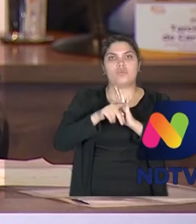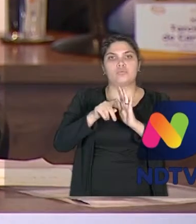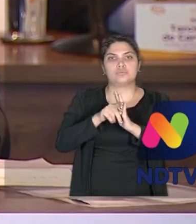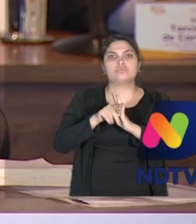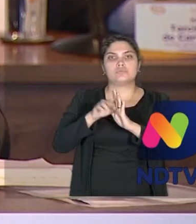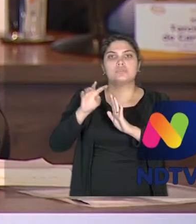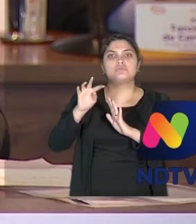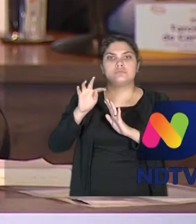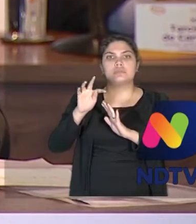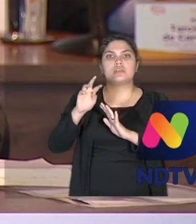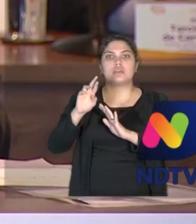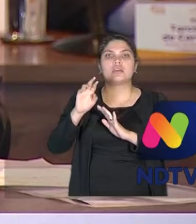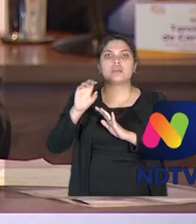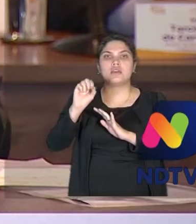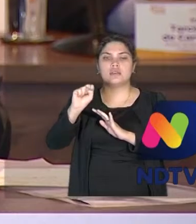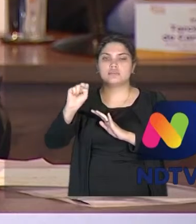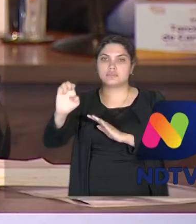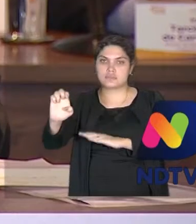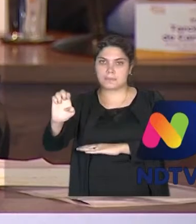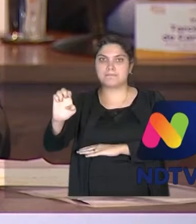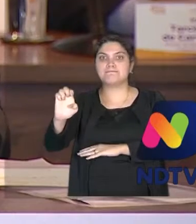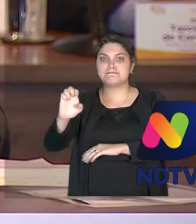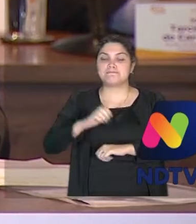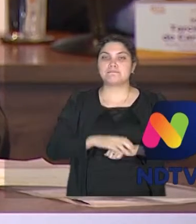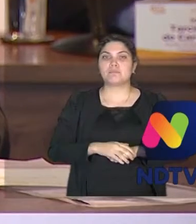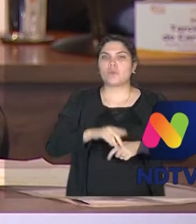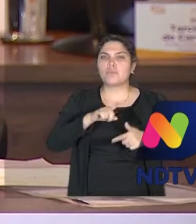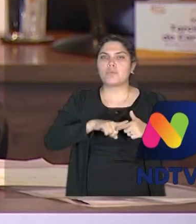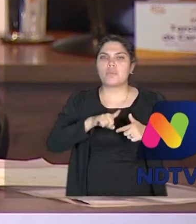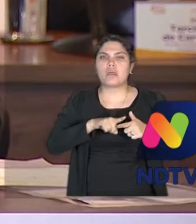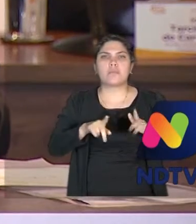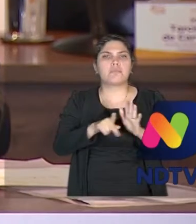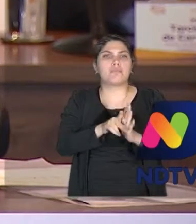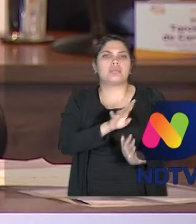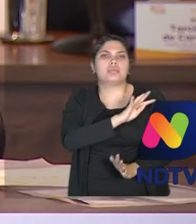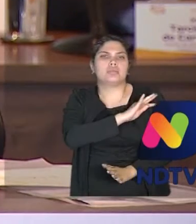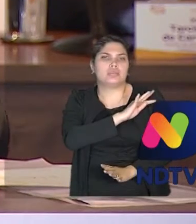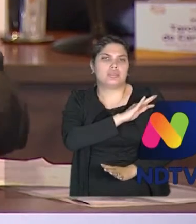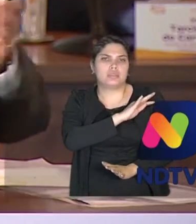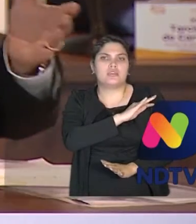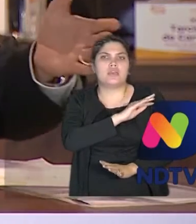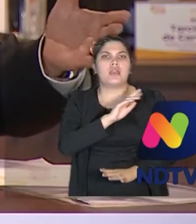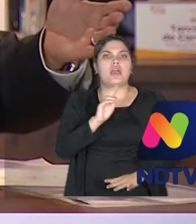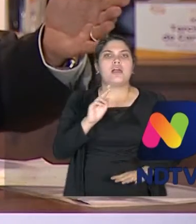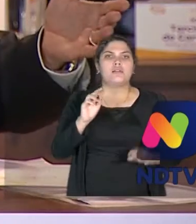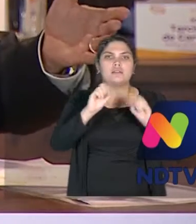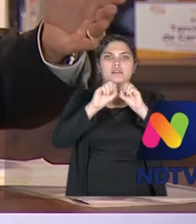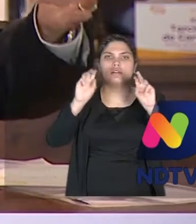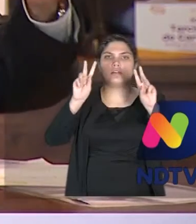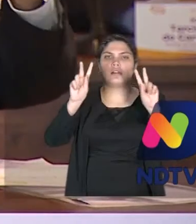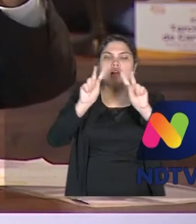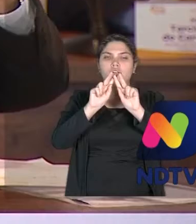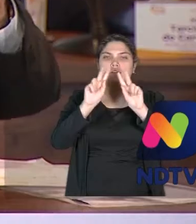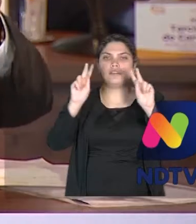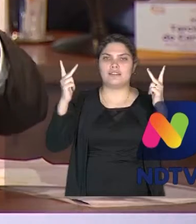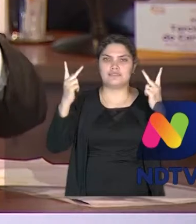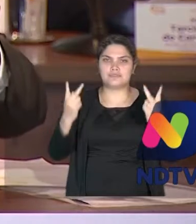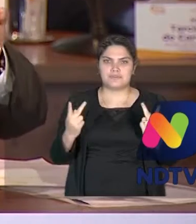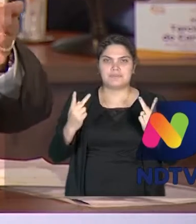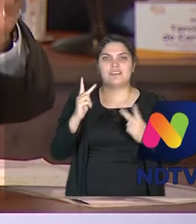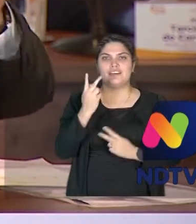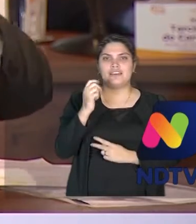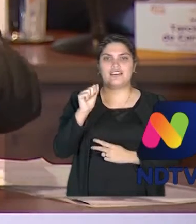Superior Eleitoral uma um problema técnico de hardware os dados